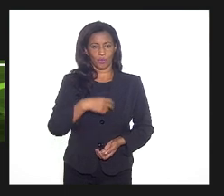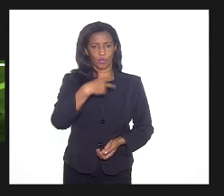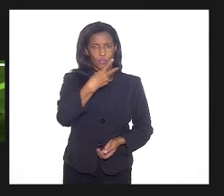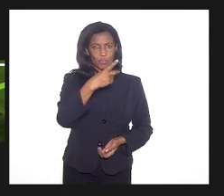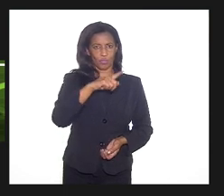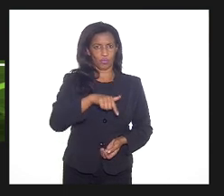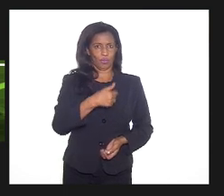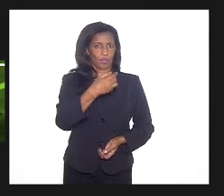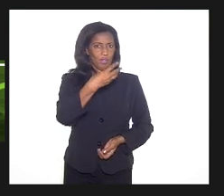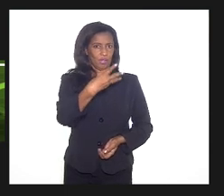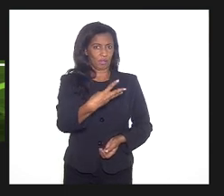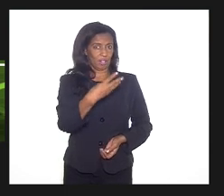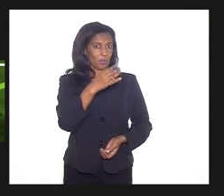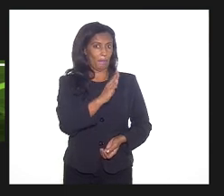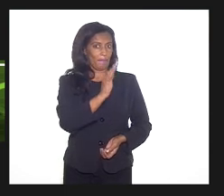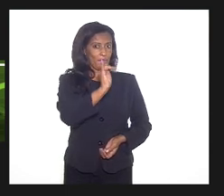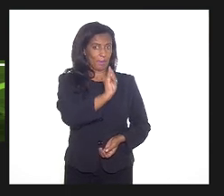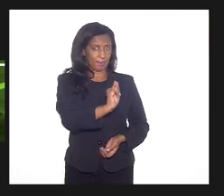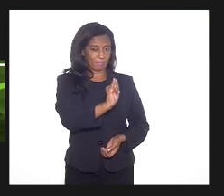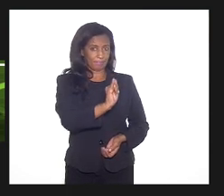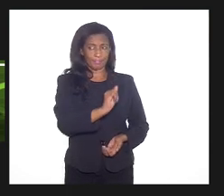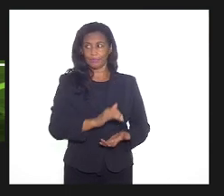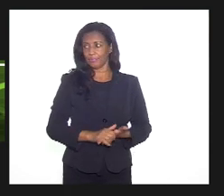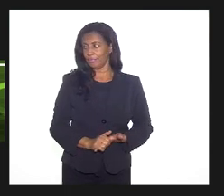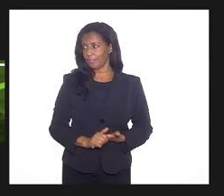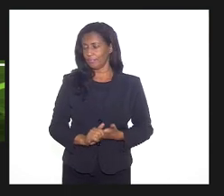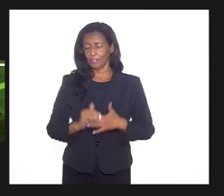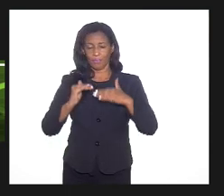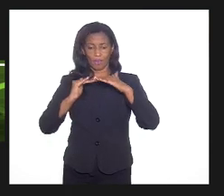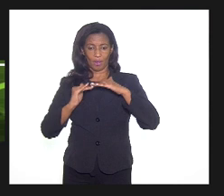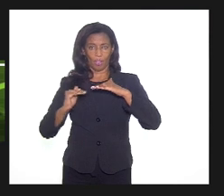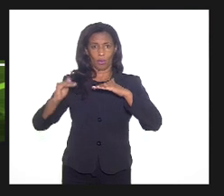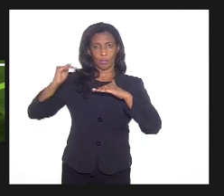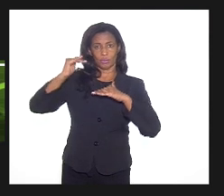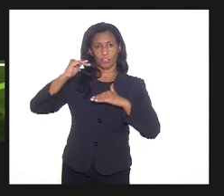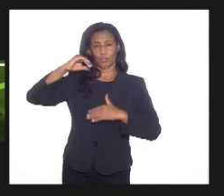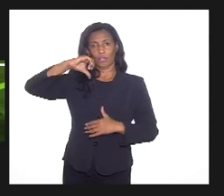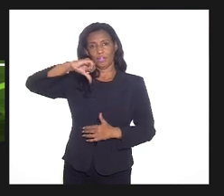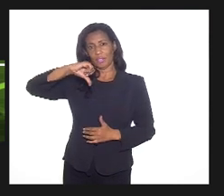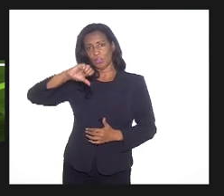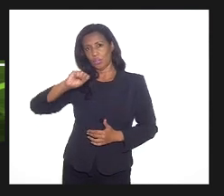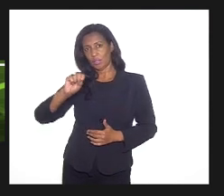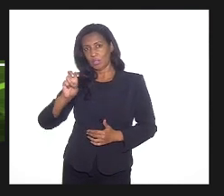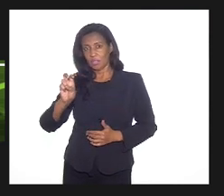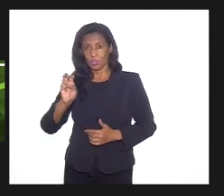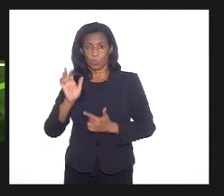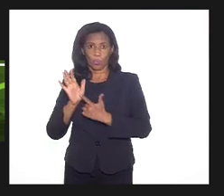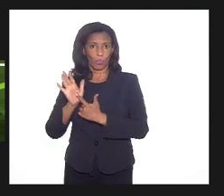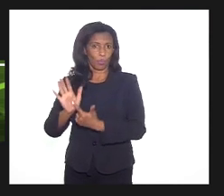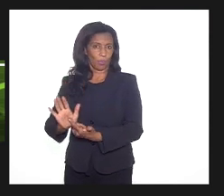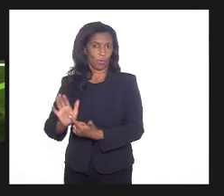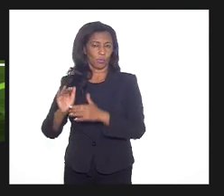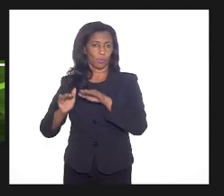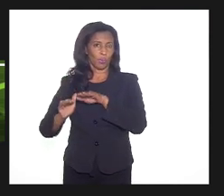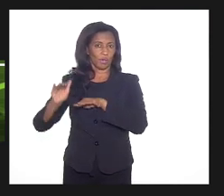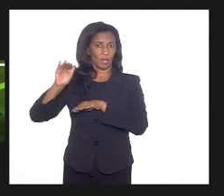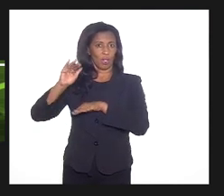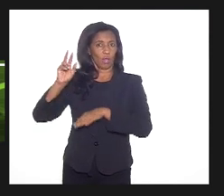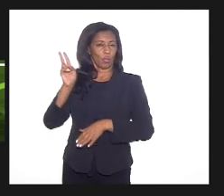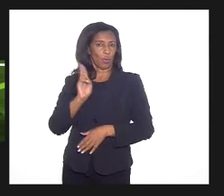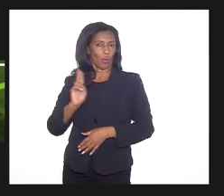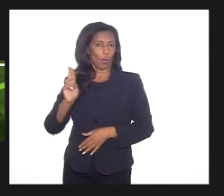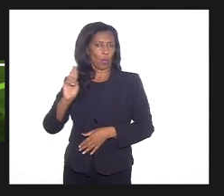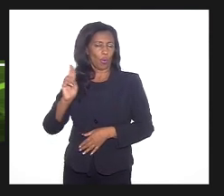2,3 bi, um crescimento de 985, que representa um crescimento